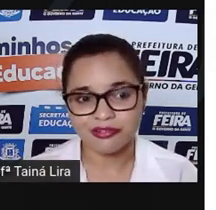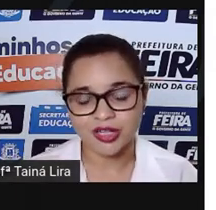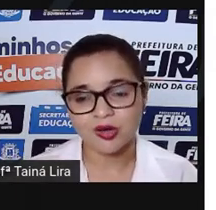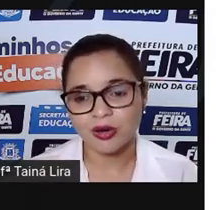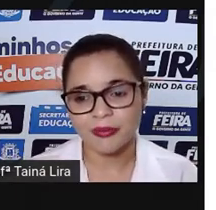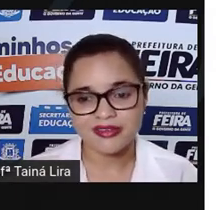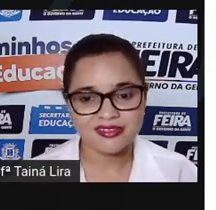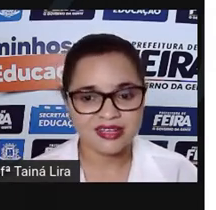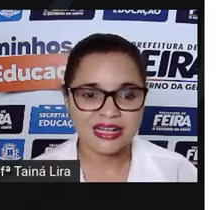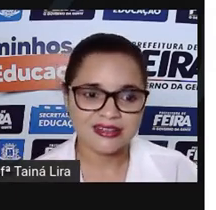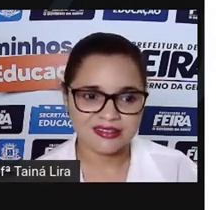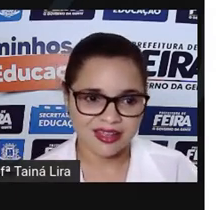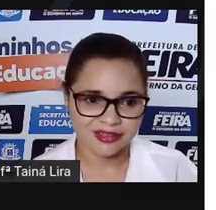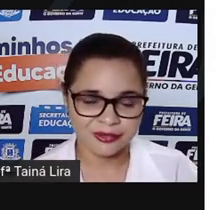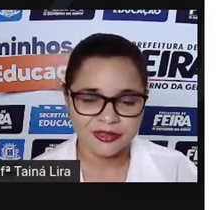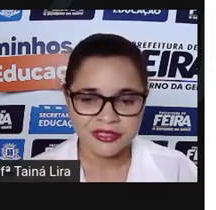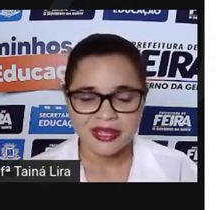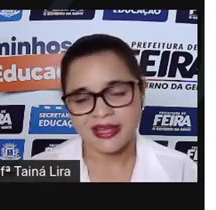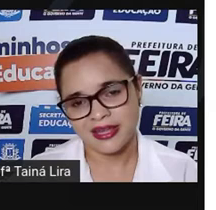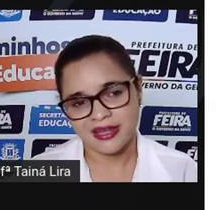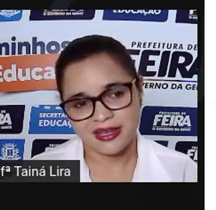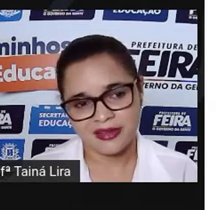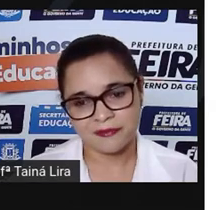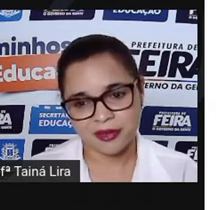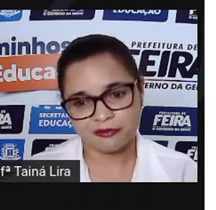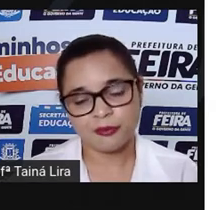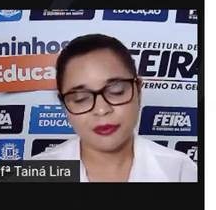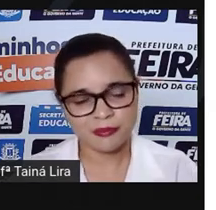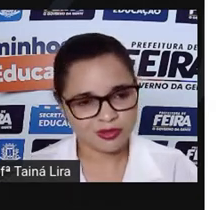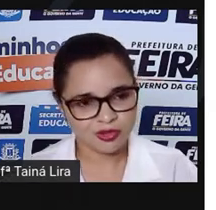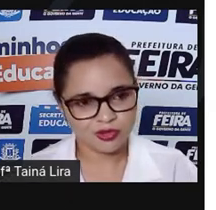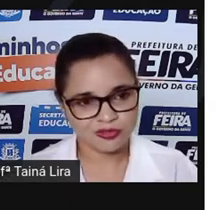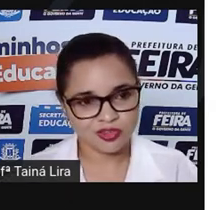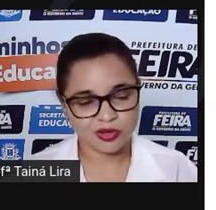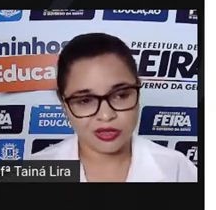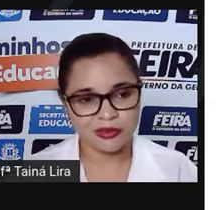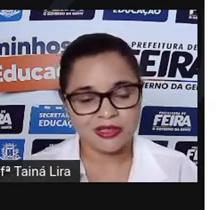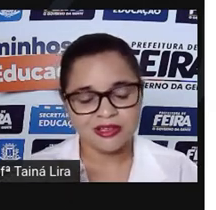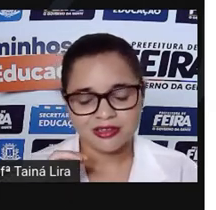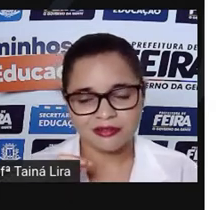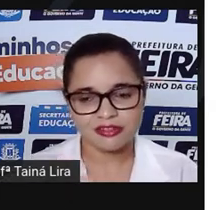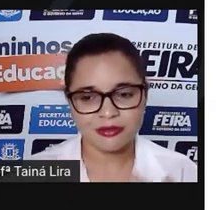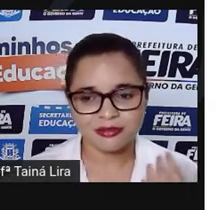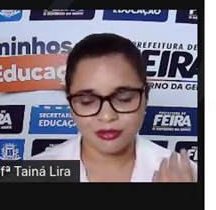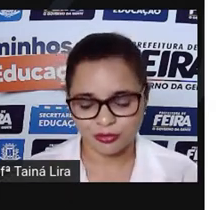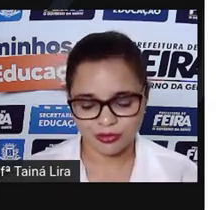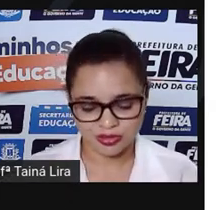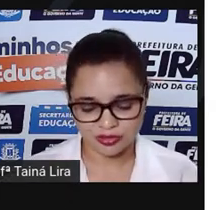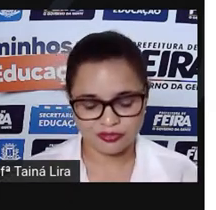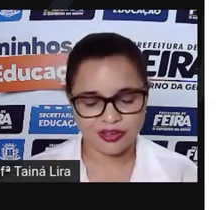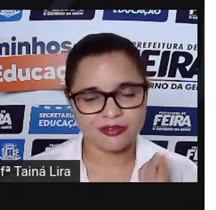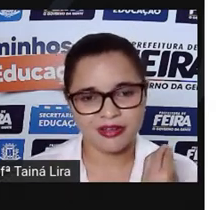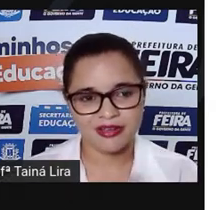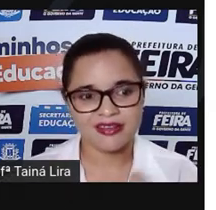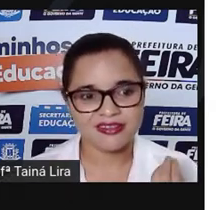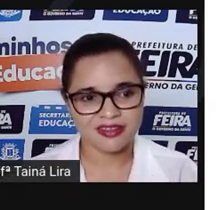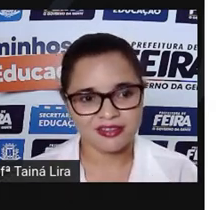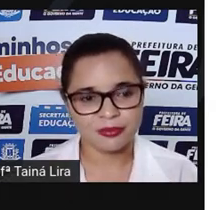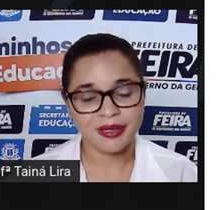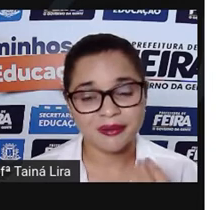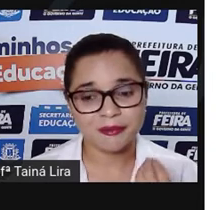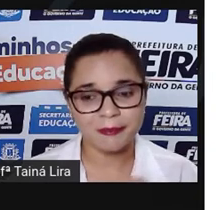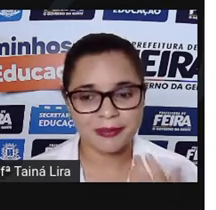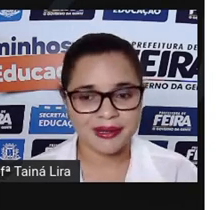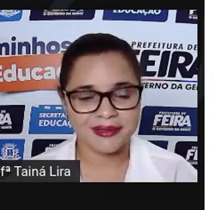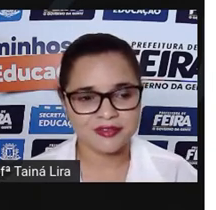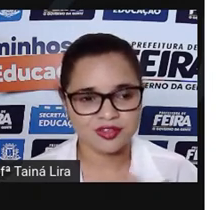nunca foi comercializado, porque foi o primeiro jogo de videogame, então as pessoas nunca tiveram aí acesso